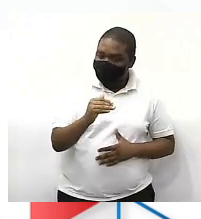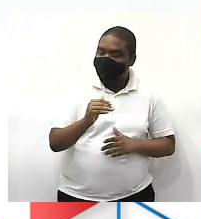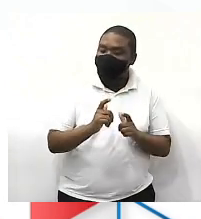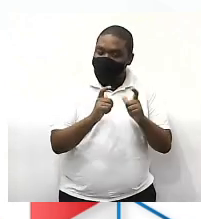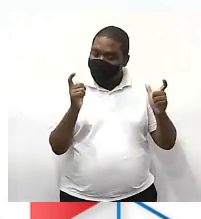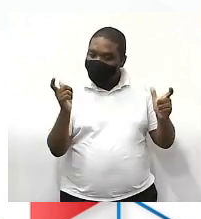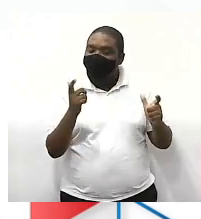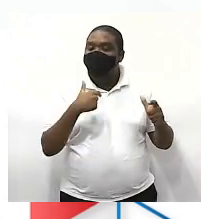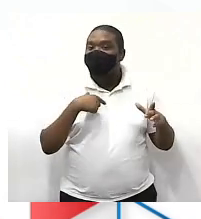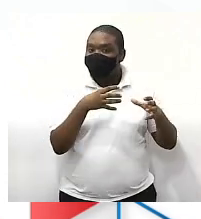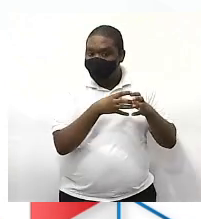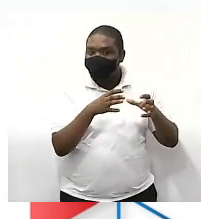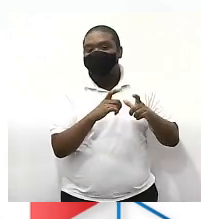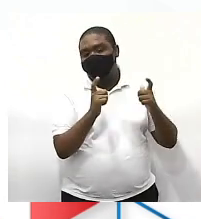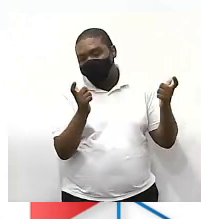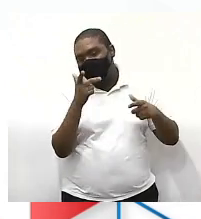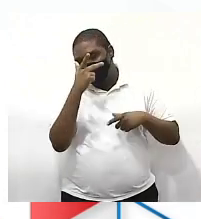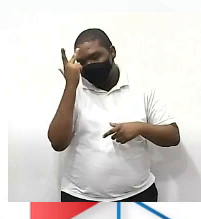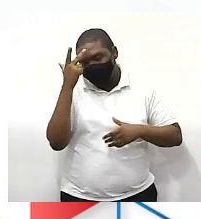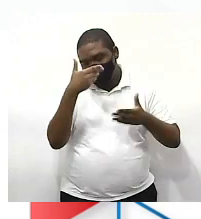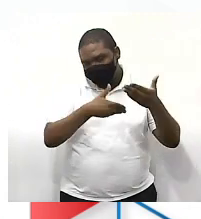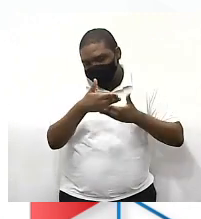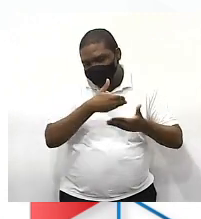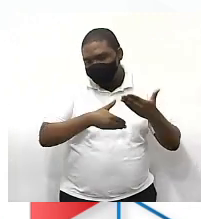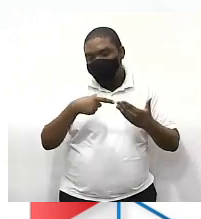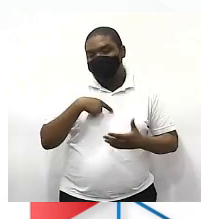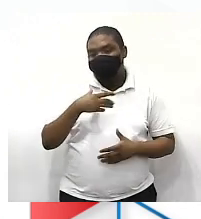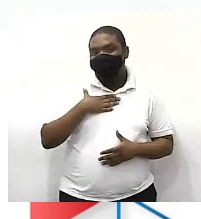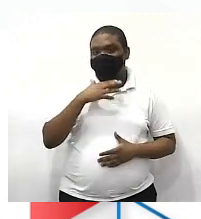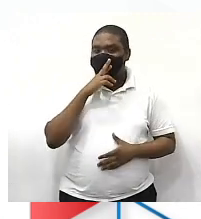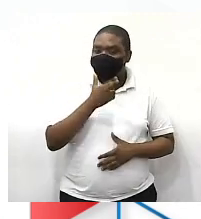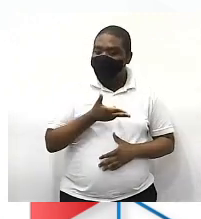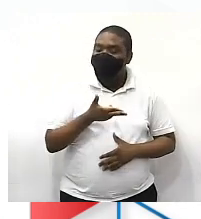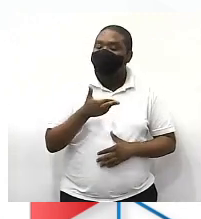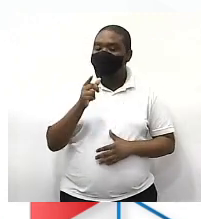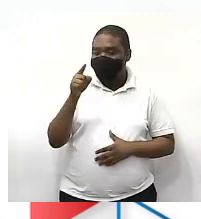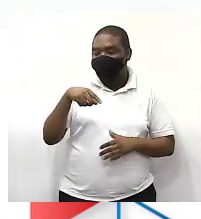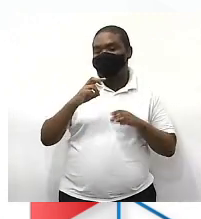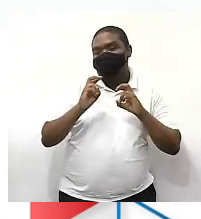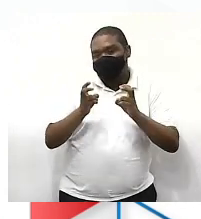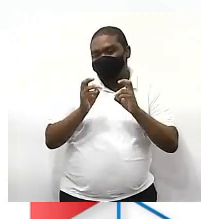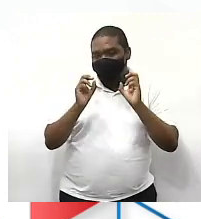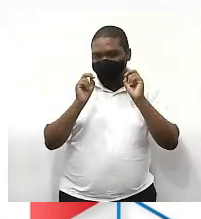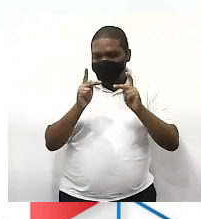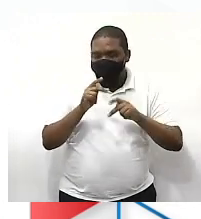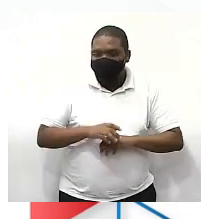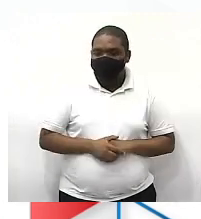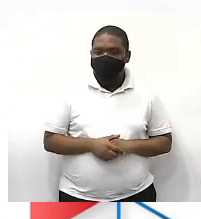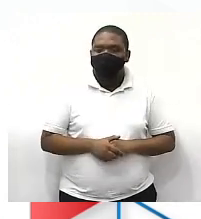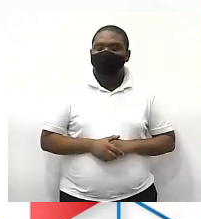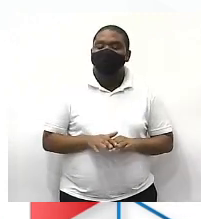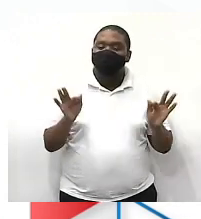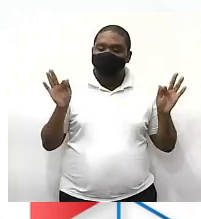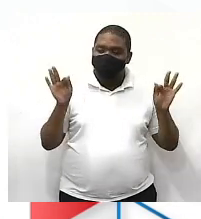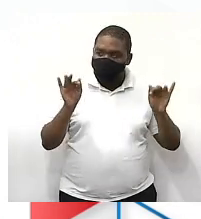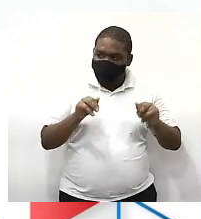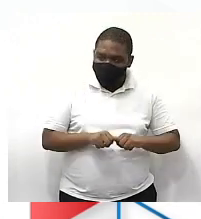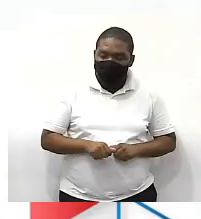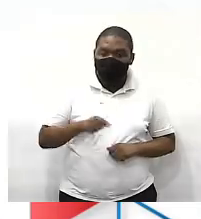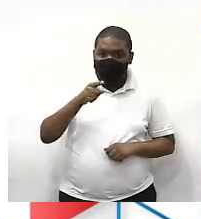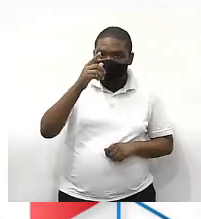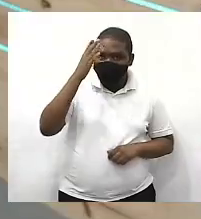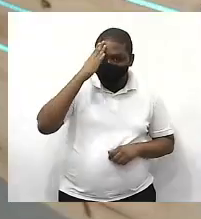maior minha parcela lá na fração. Então, minha resposta é o metrô, ok? Fechou então, gente? Deu